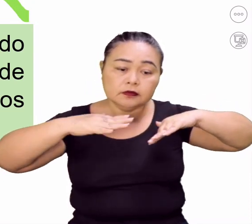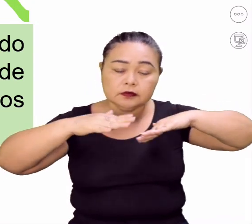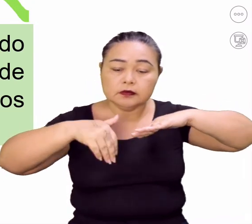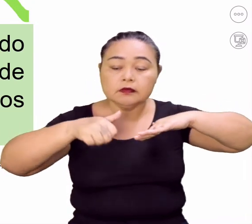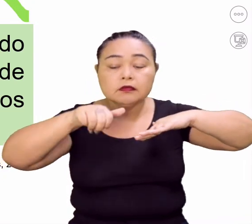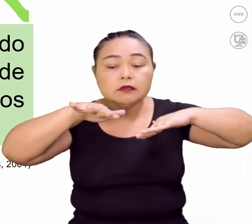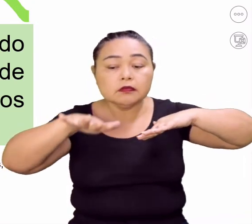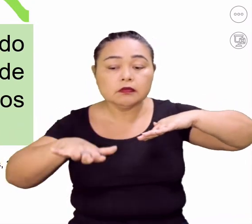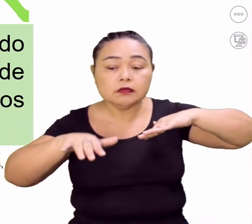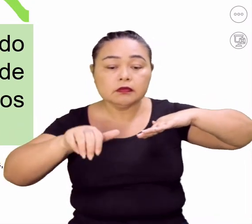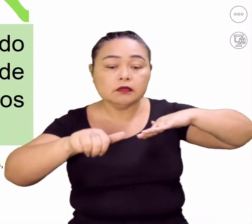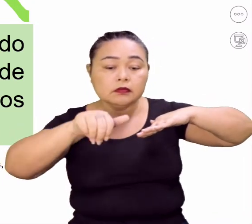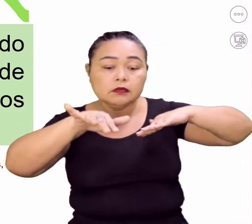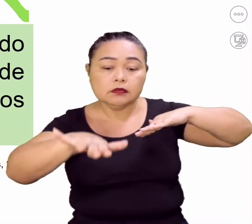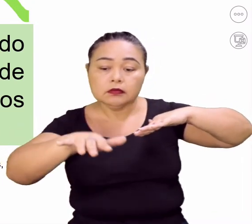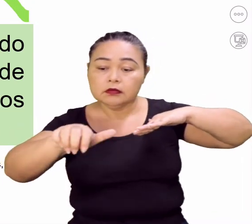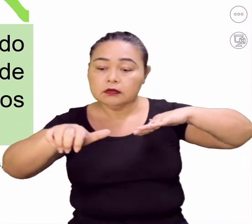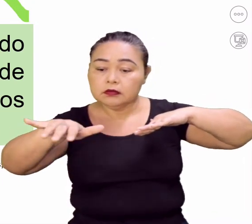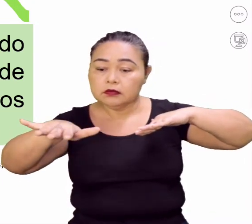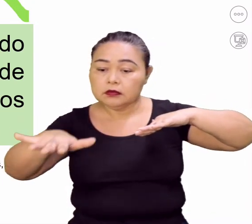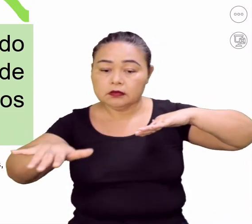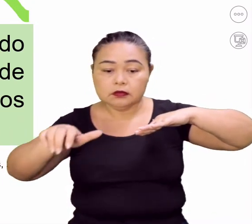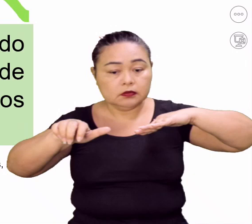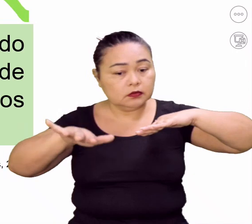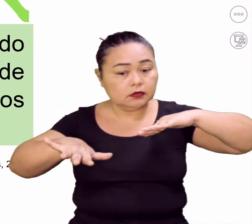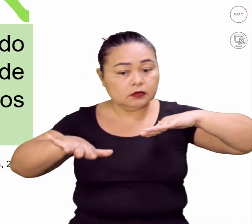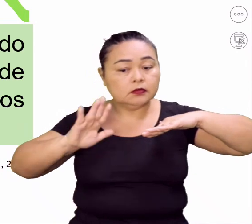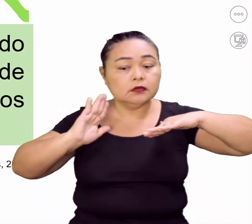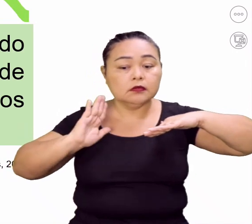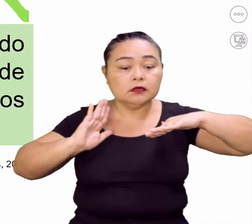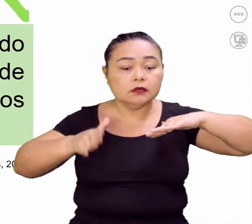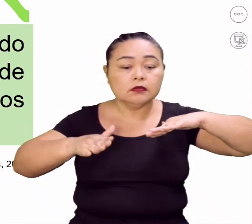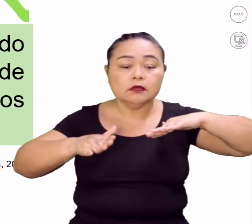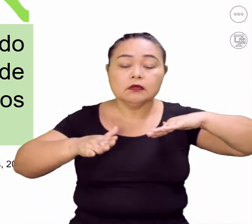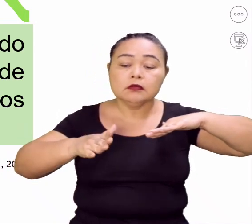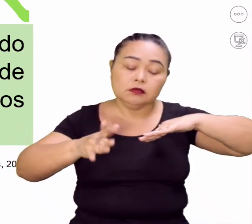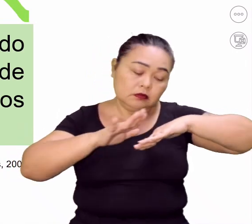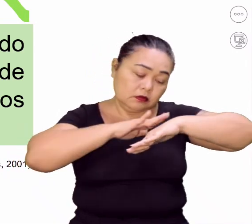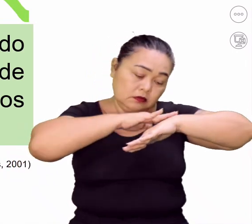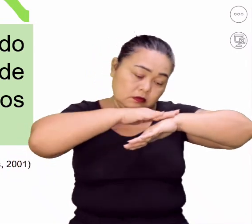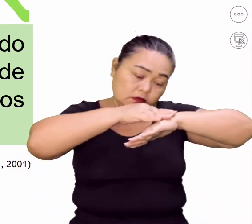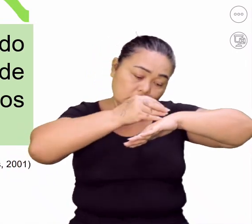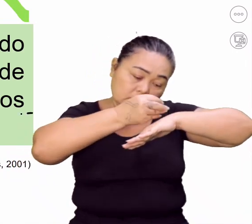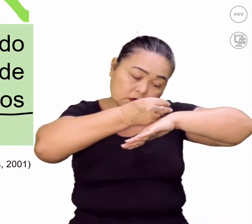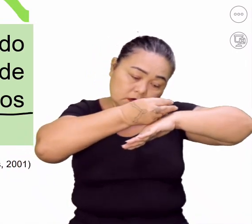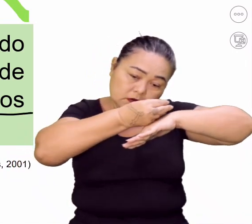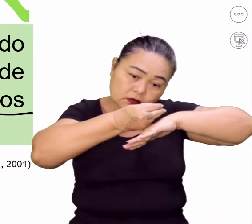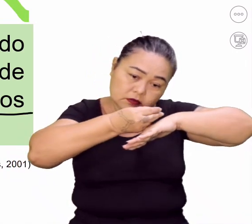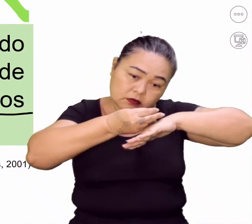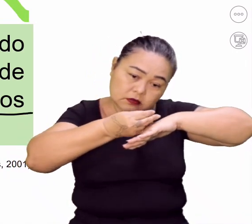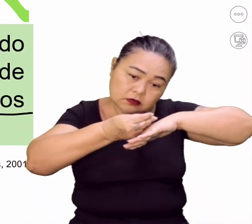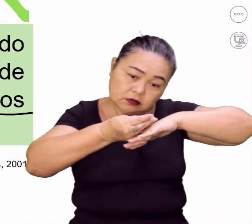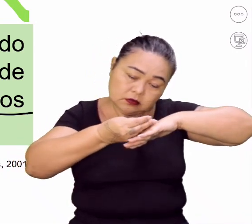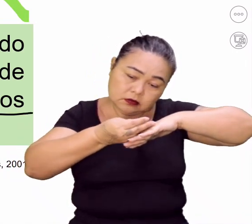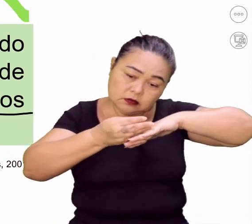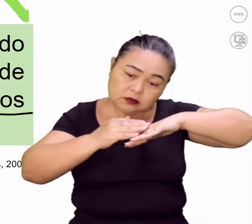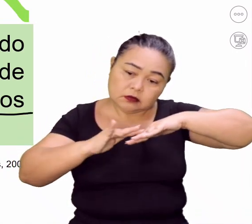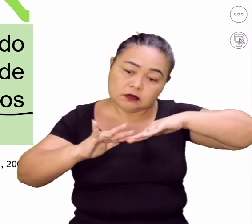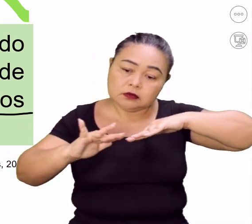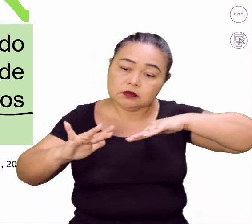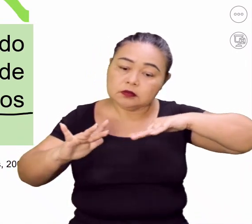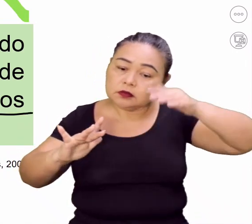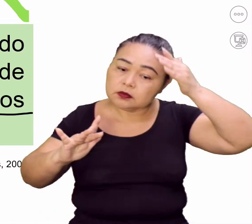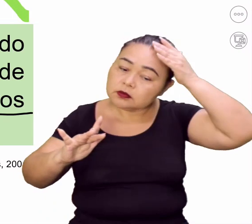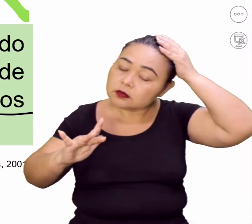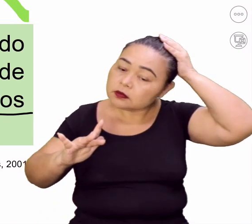os processos de sedimentação, já que recebem os sedimentos lá dos